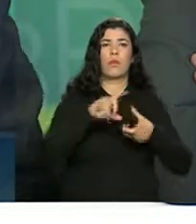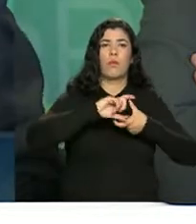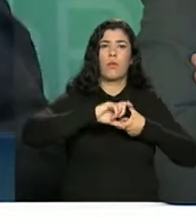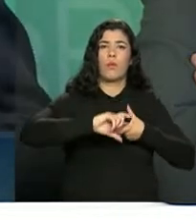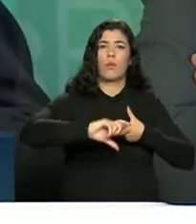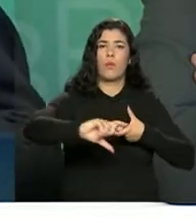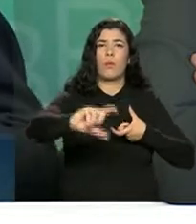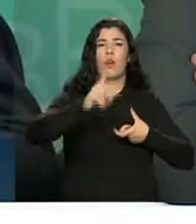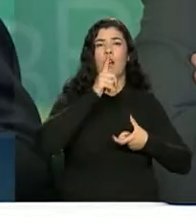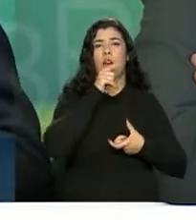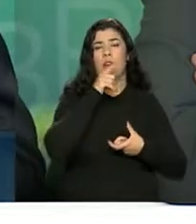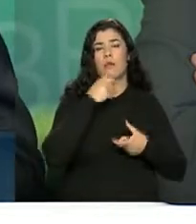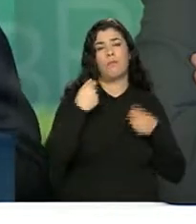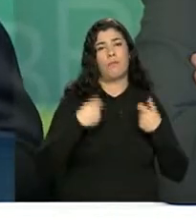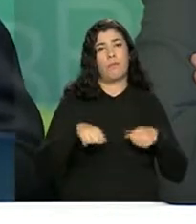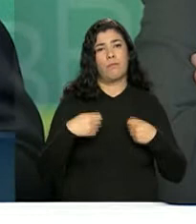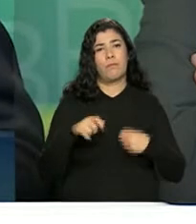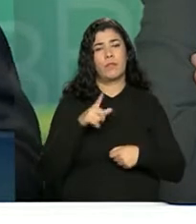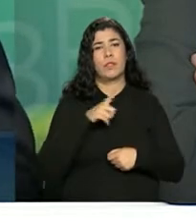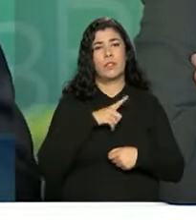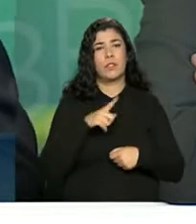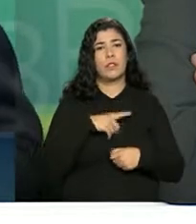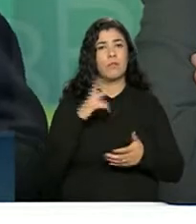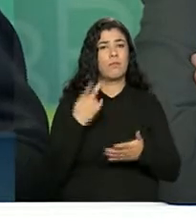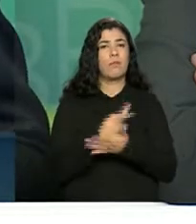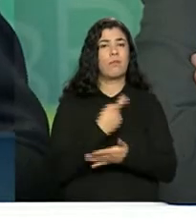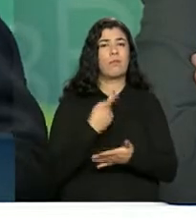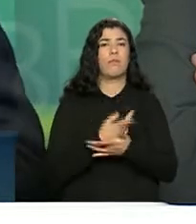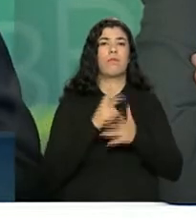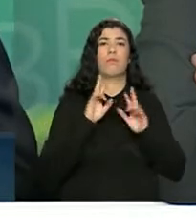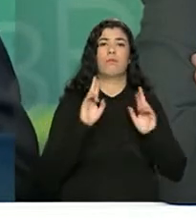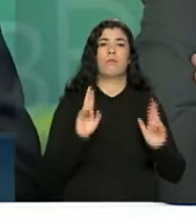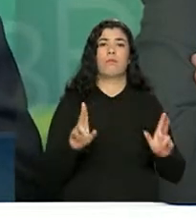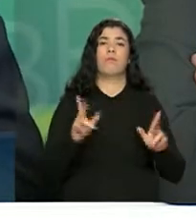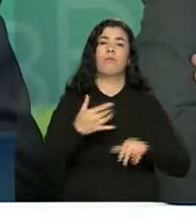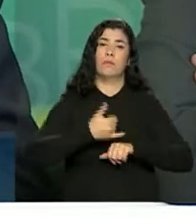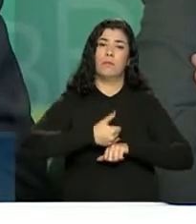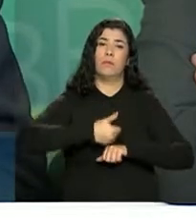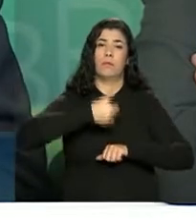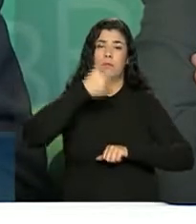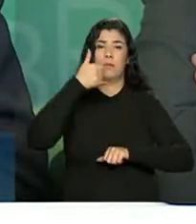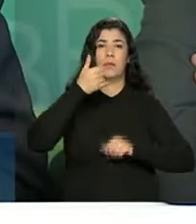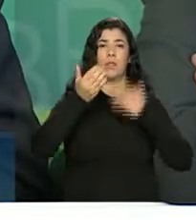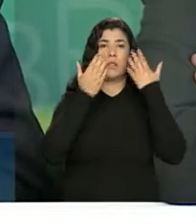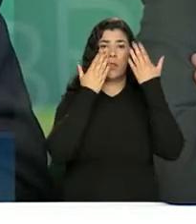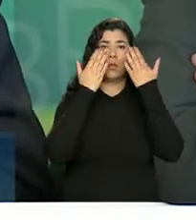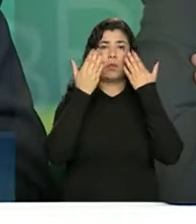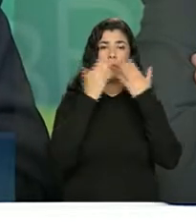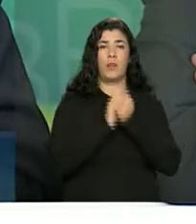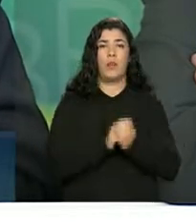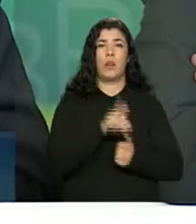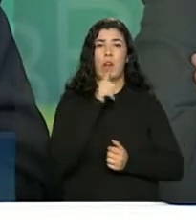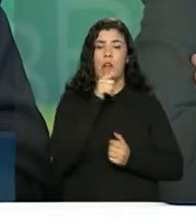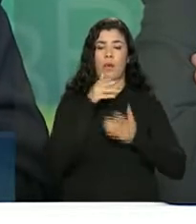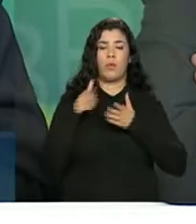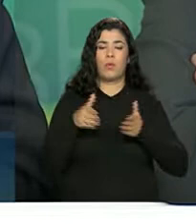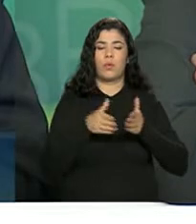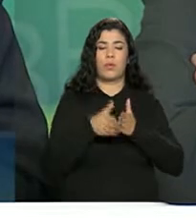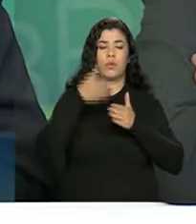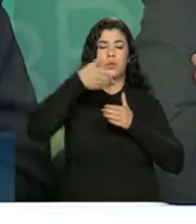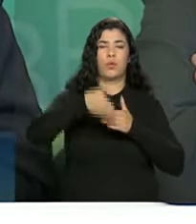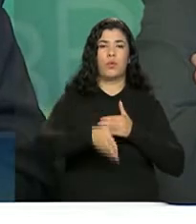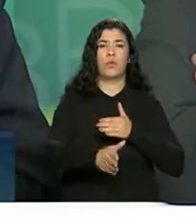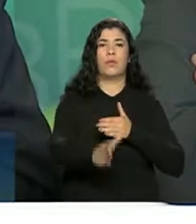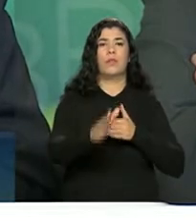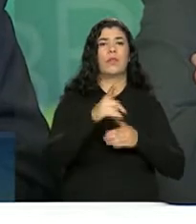e tudo mais então a uma a uma situação também de melhora em relação à vazões mas